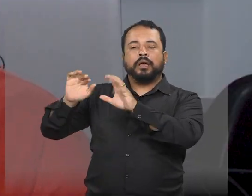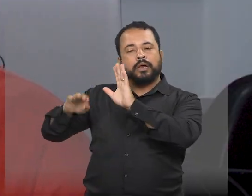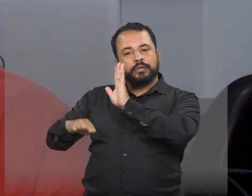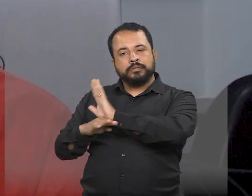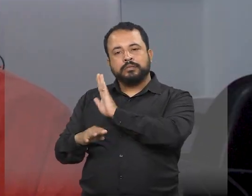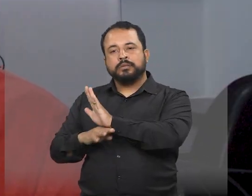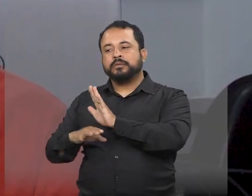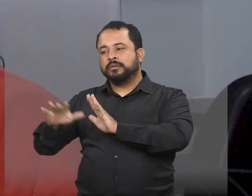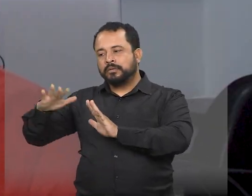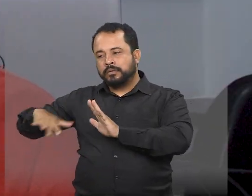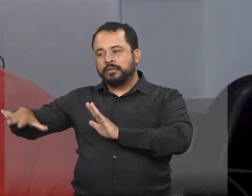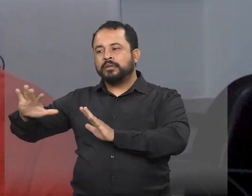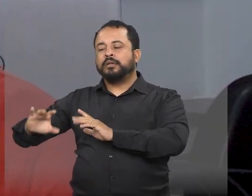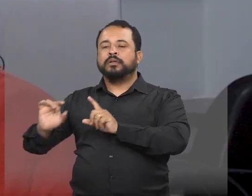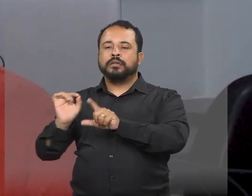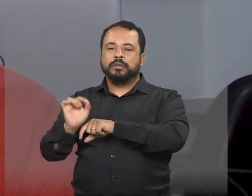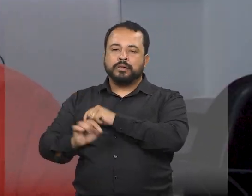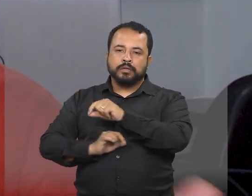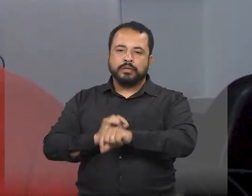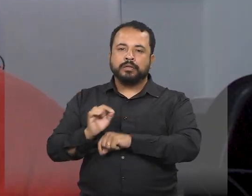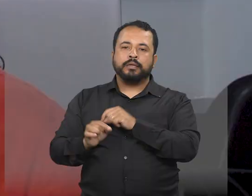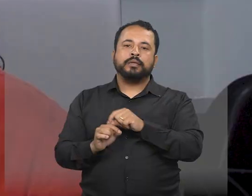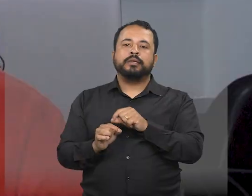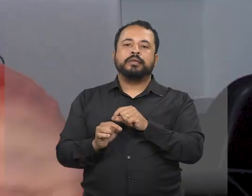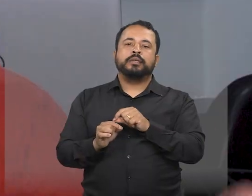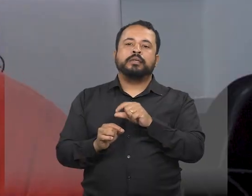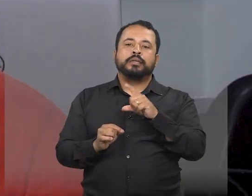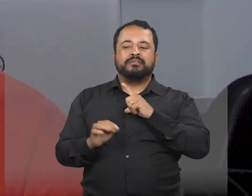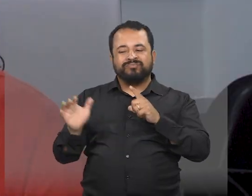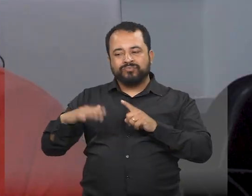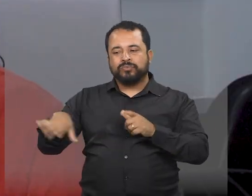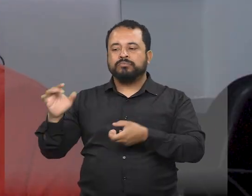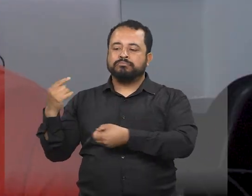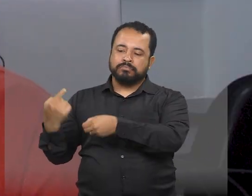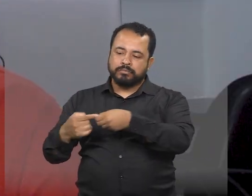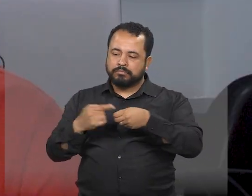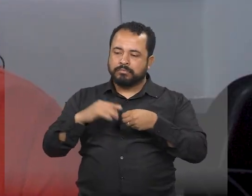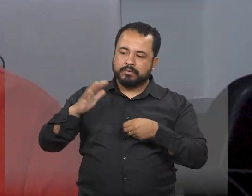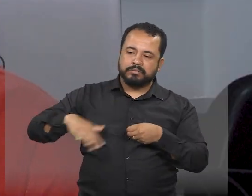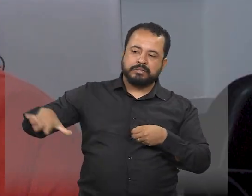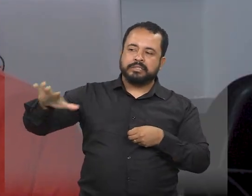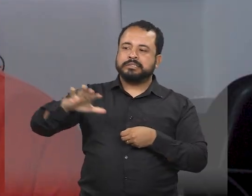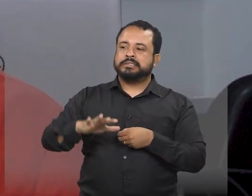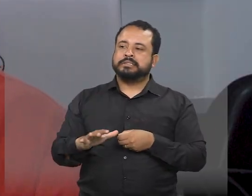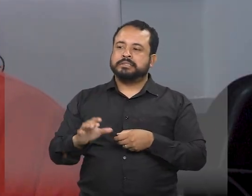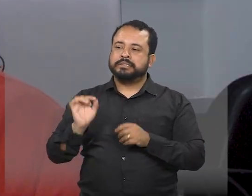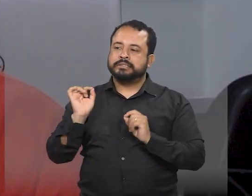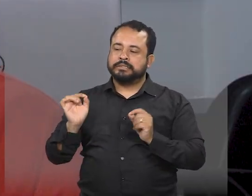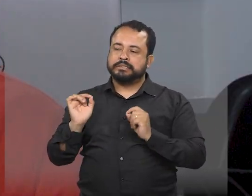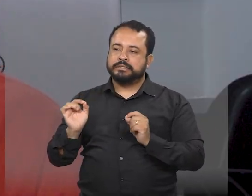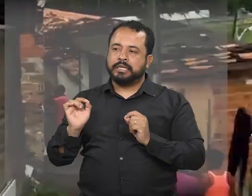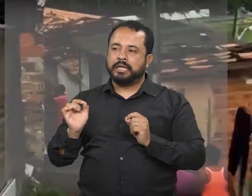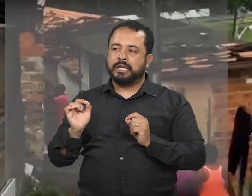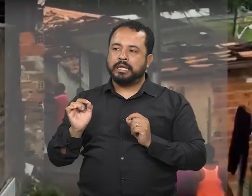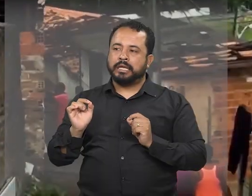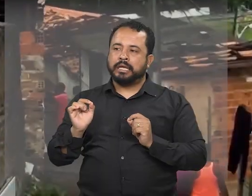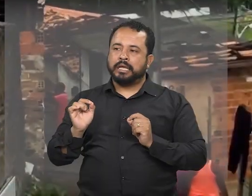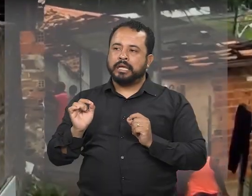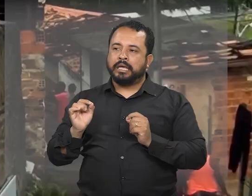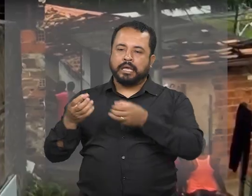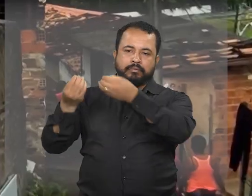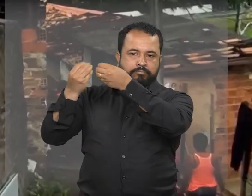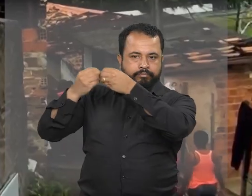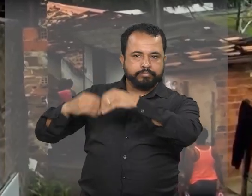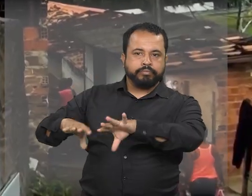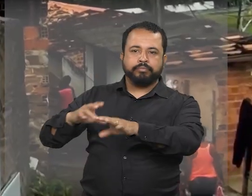que foi também atingida de maneira desigual, mas foi toda atingida por esse desastre. E o